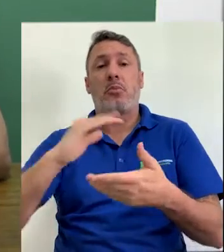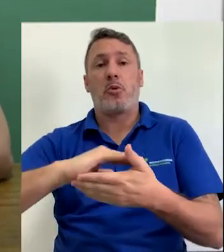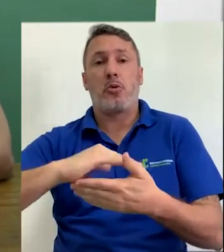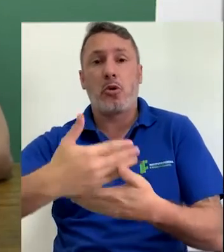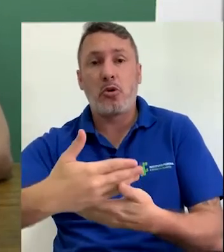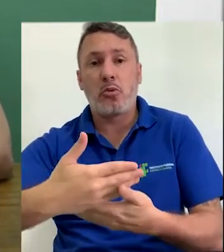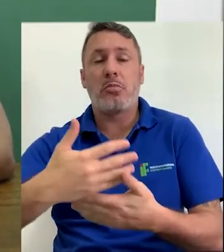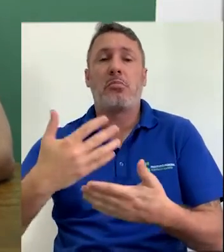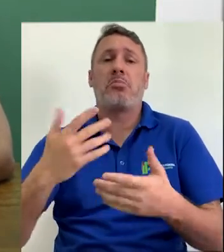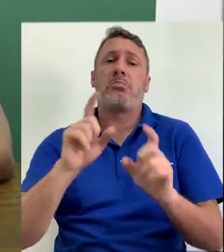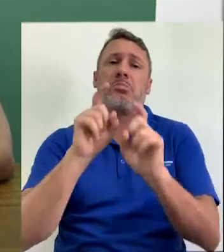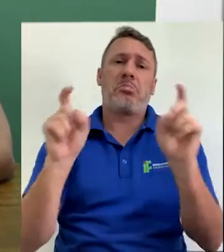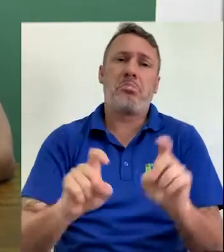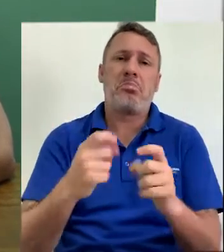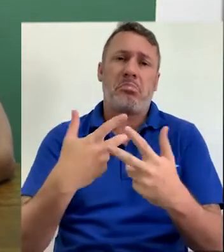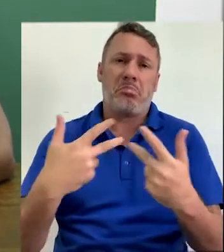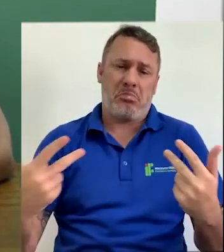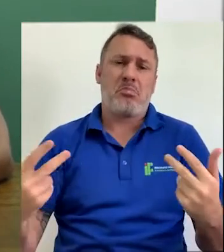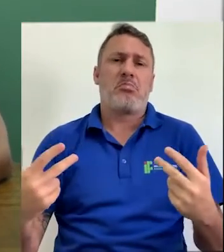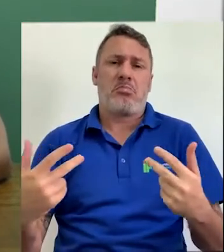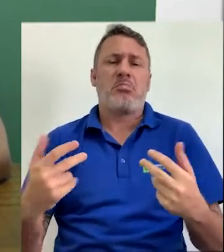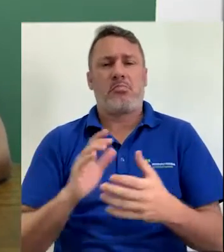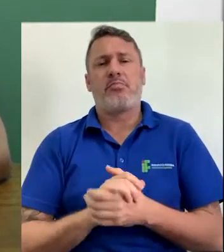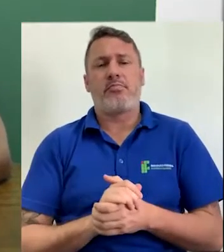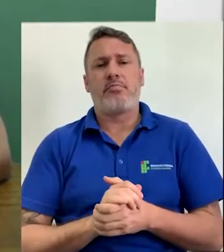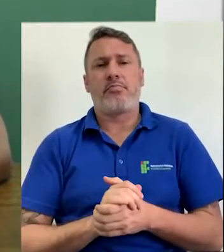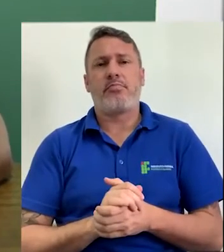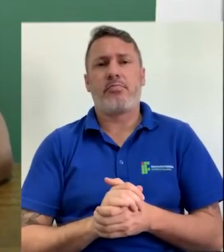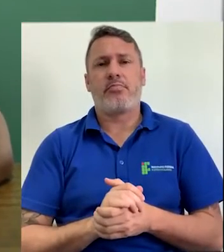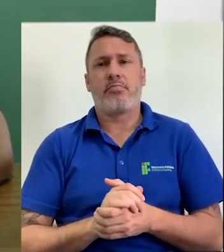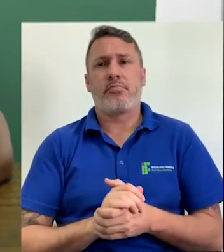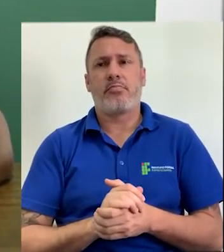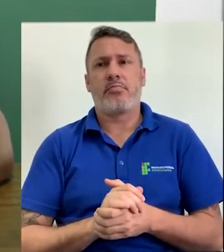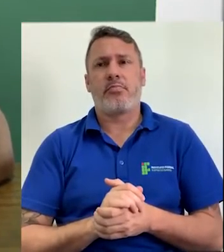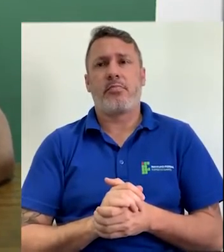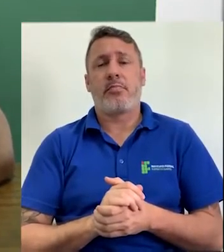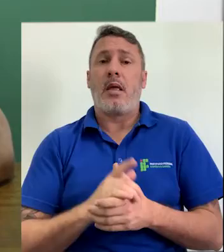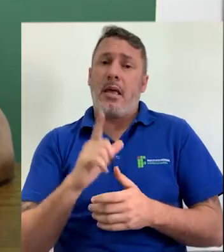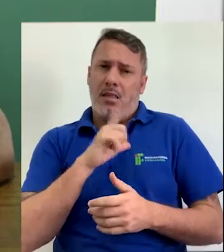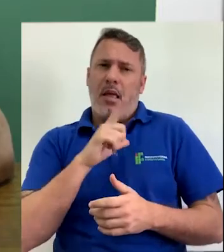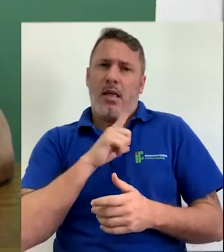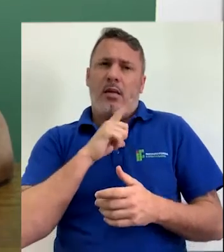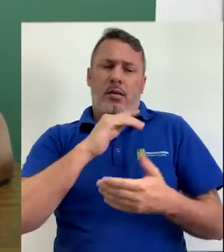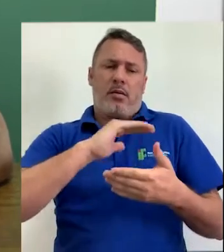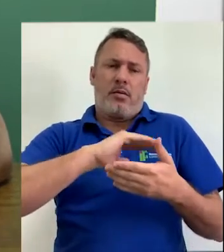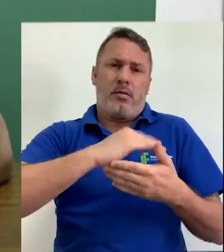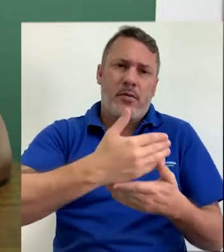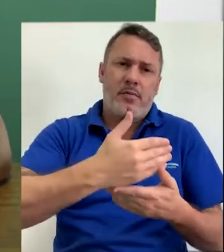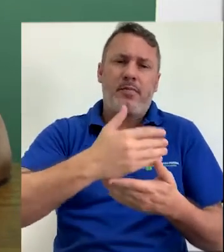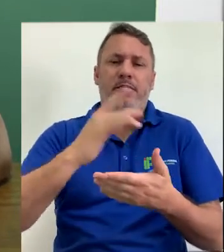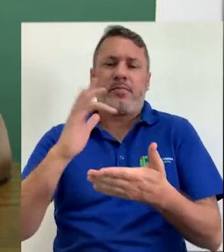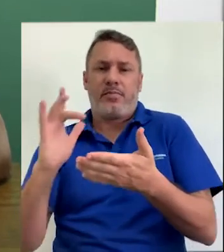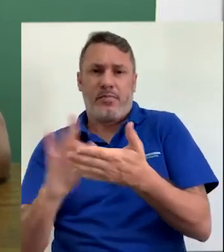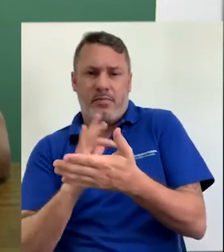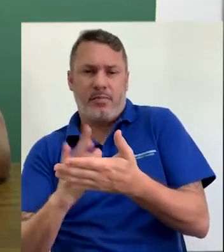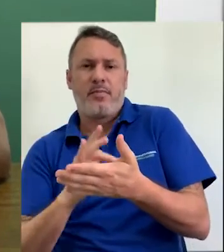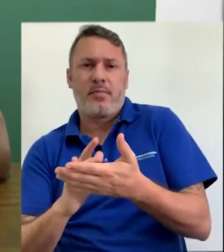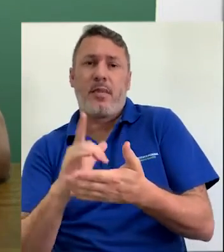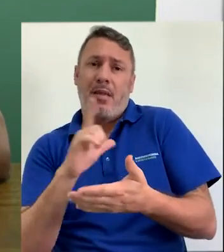Todavia, em questão de notebook, tablet, tem um problema aí que alguns alunos relatam